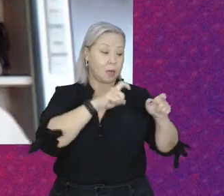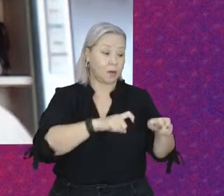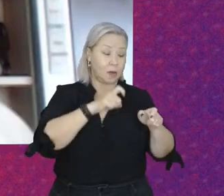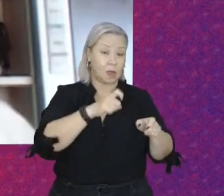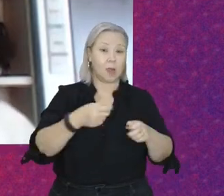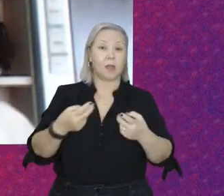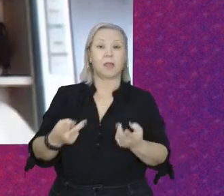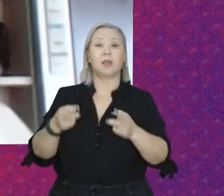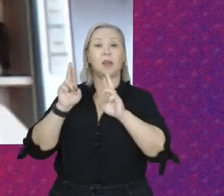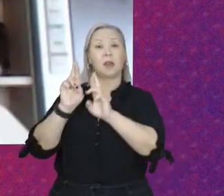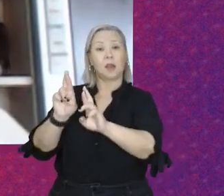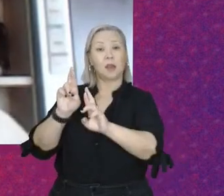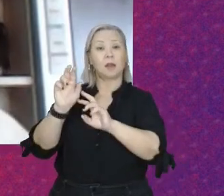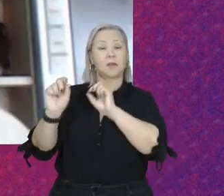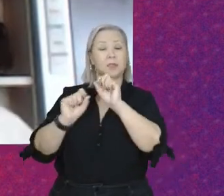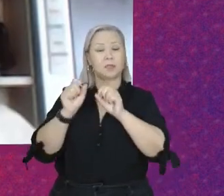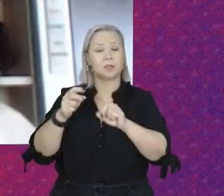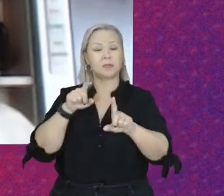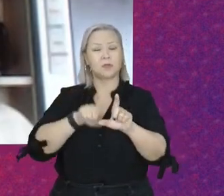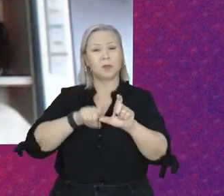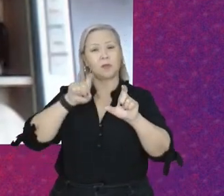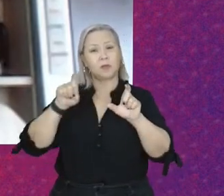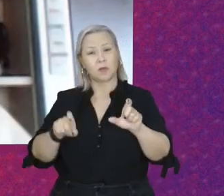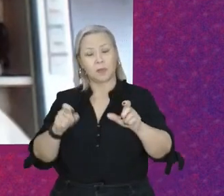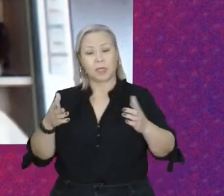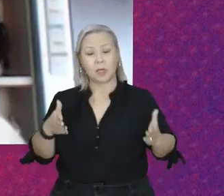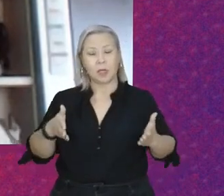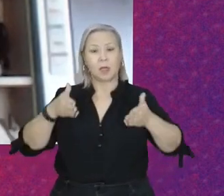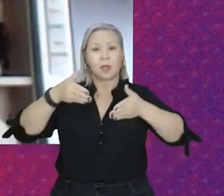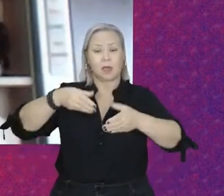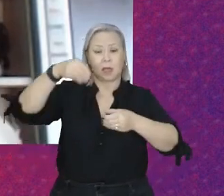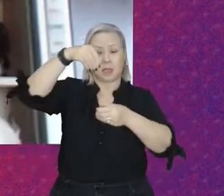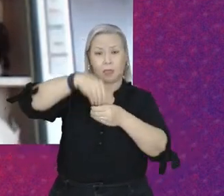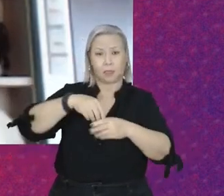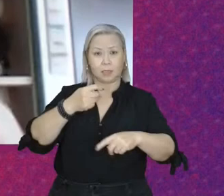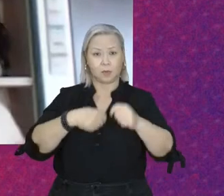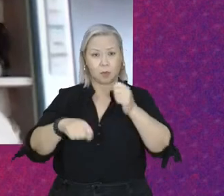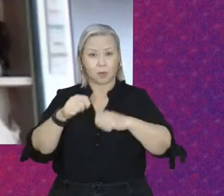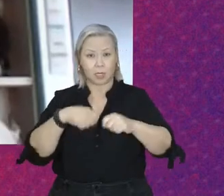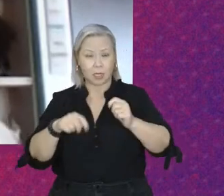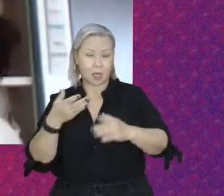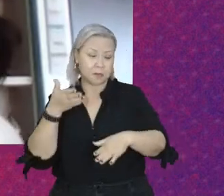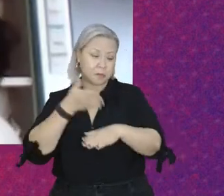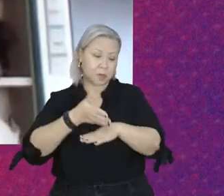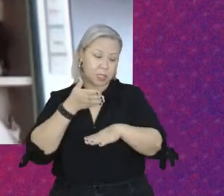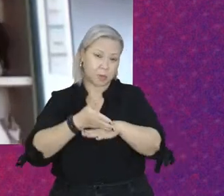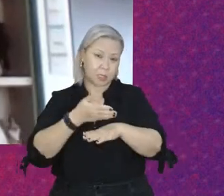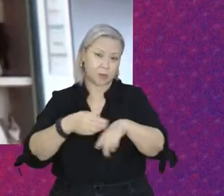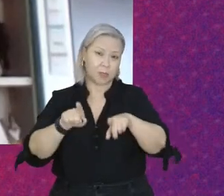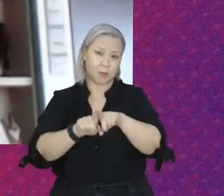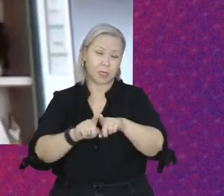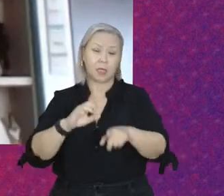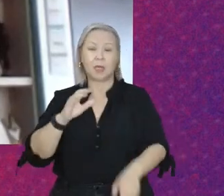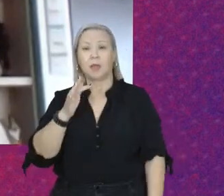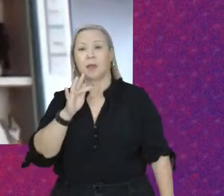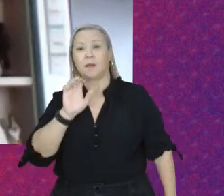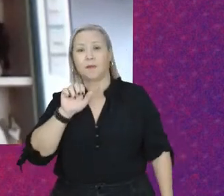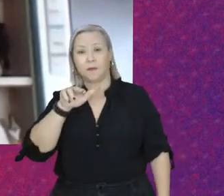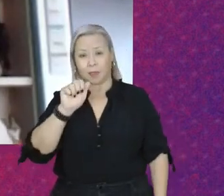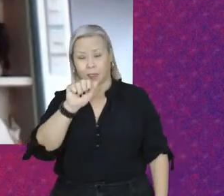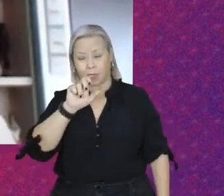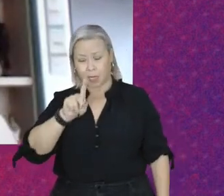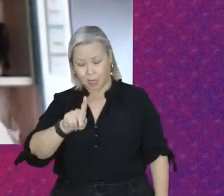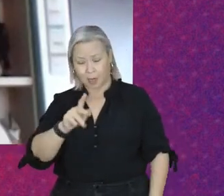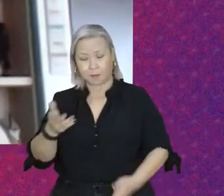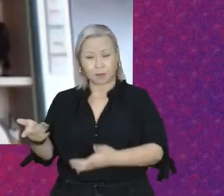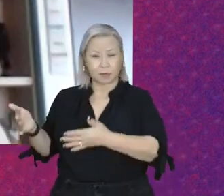da sua autonomia, da sua inserção no mercado, né, da possibilidade de participação. E foi isso que a gente viu na FENAFES. A FENAFES trouxe mais